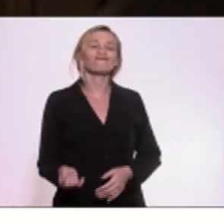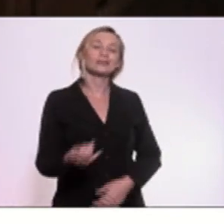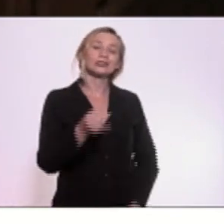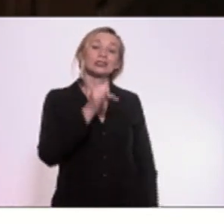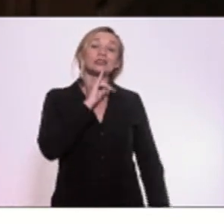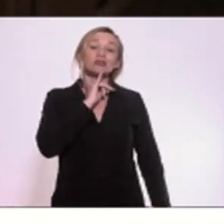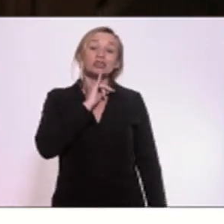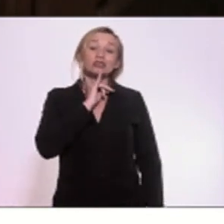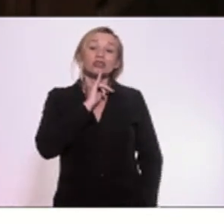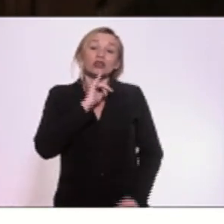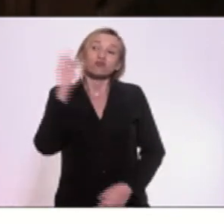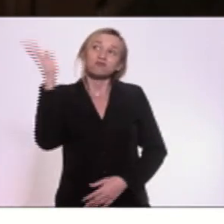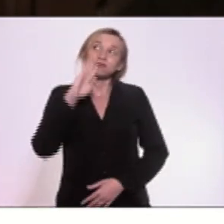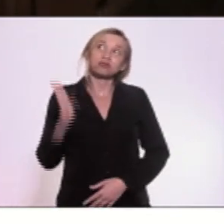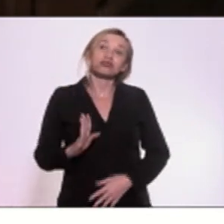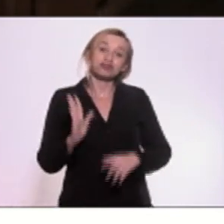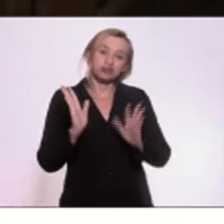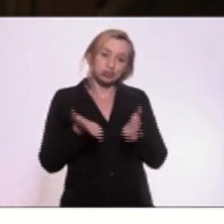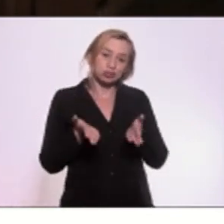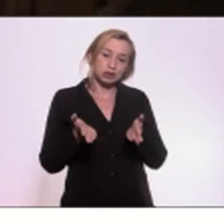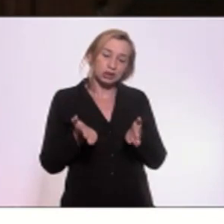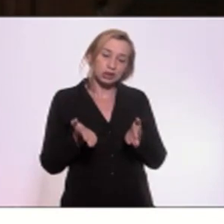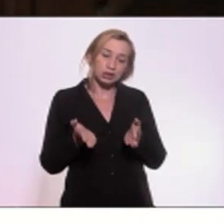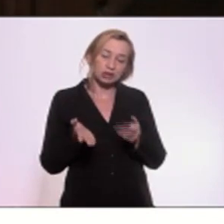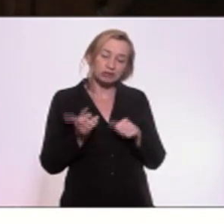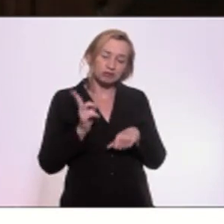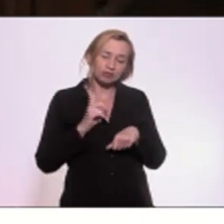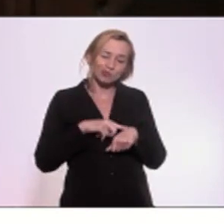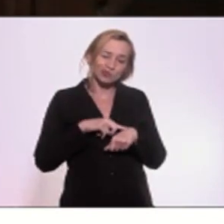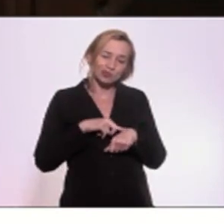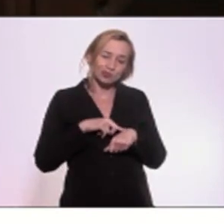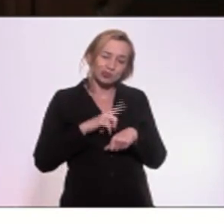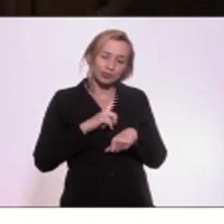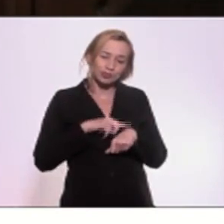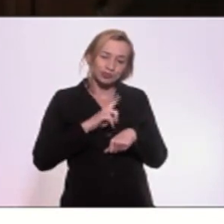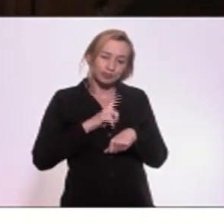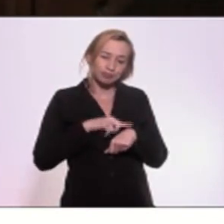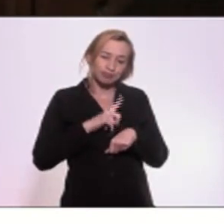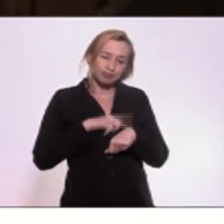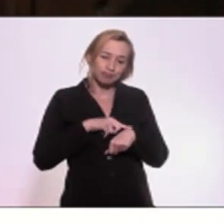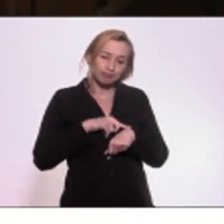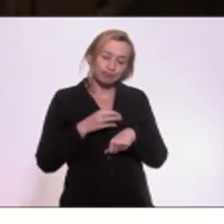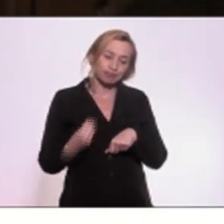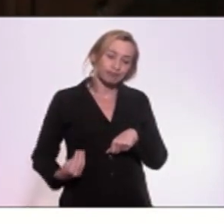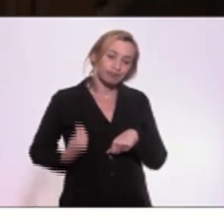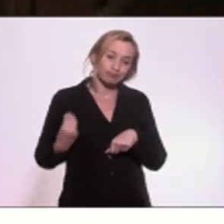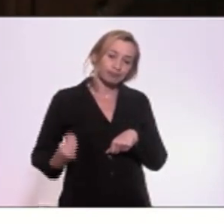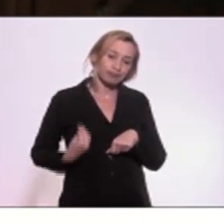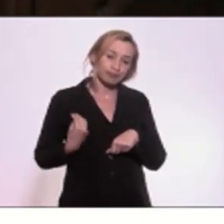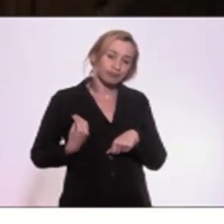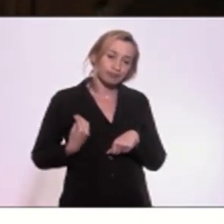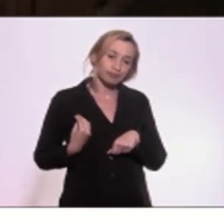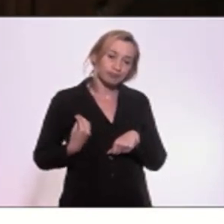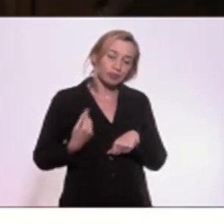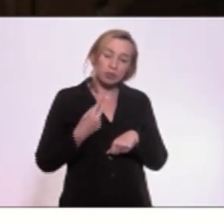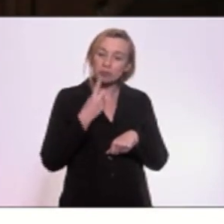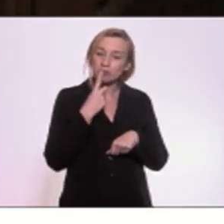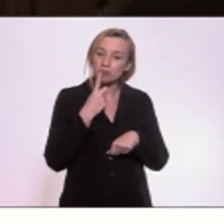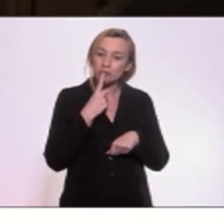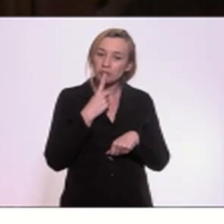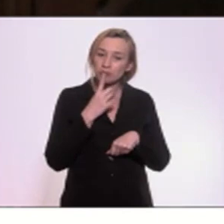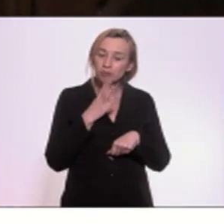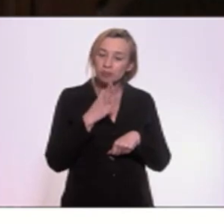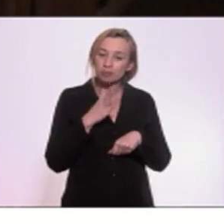Infelizmente, no Brasil de hoje, neste momento em que vivemos a véspera